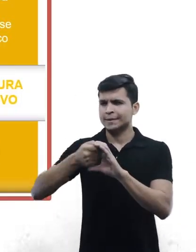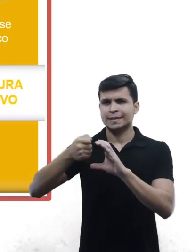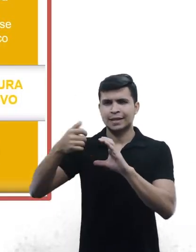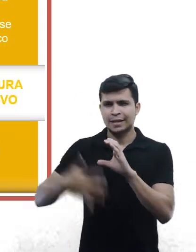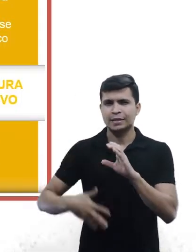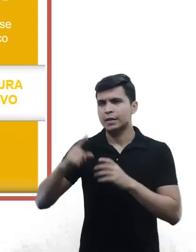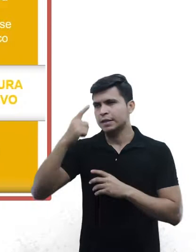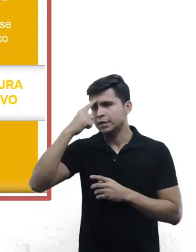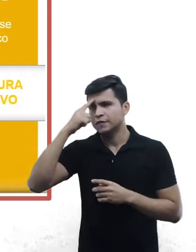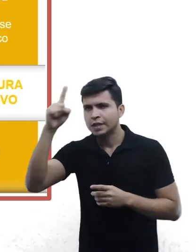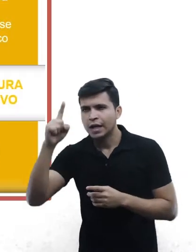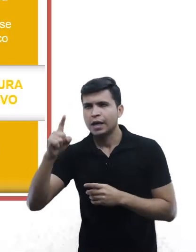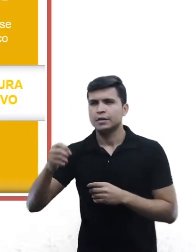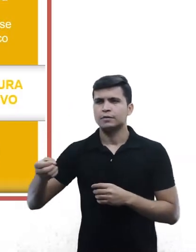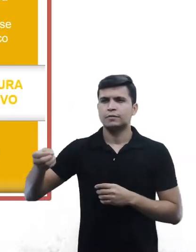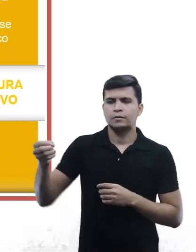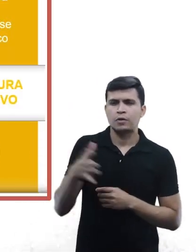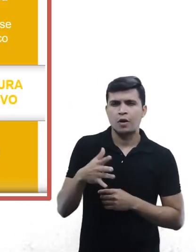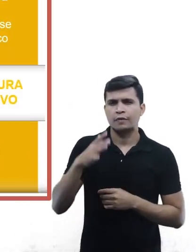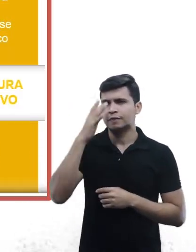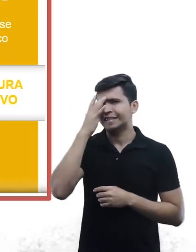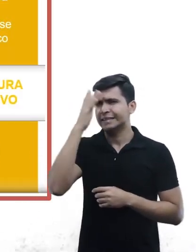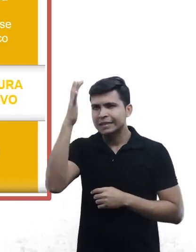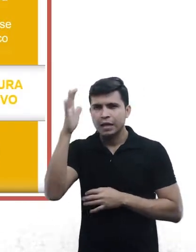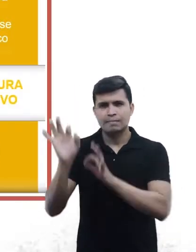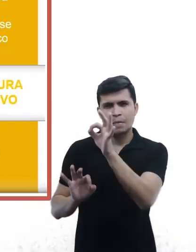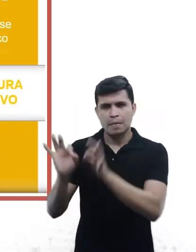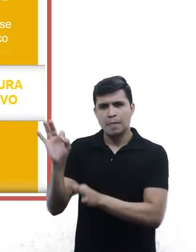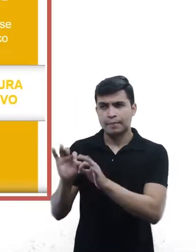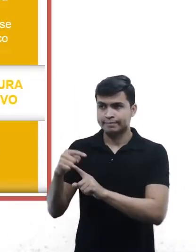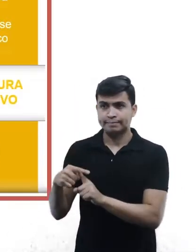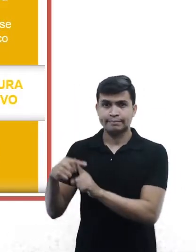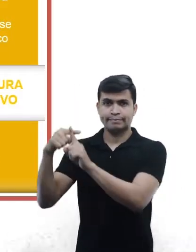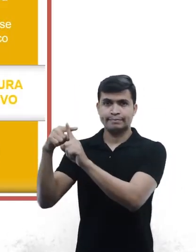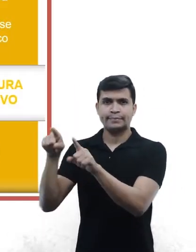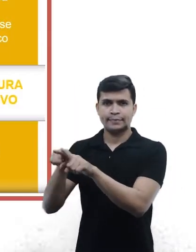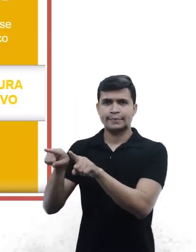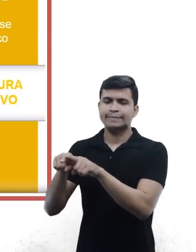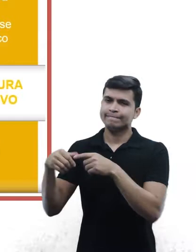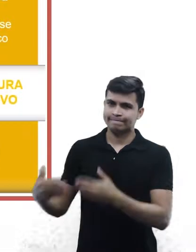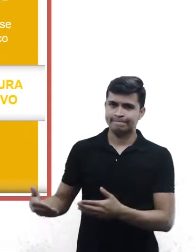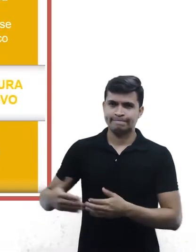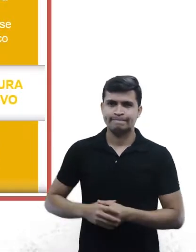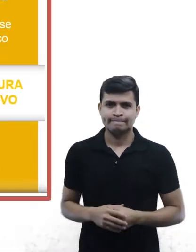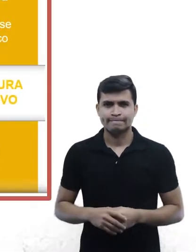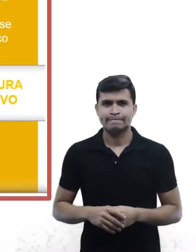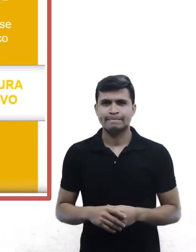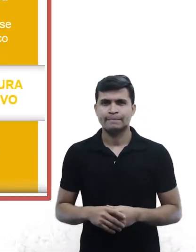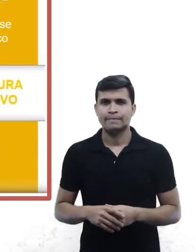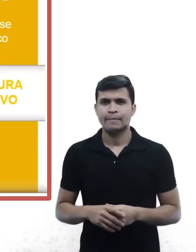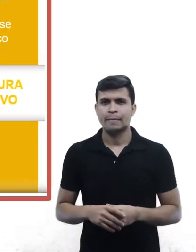a criatividade e a facilidade na produção de ideias novas nessas subtarefas e procrastinar